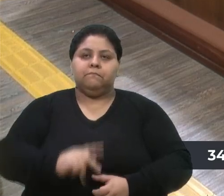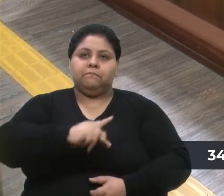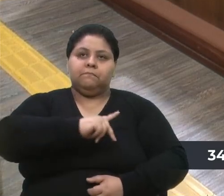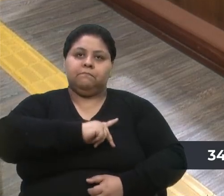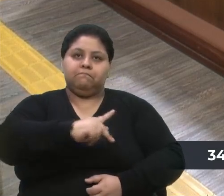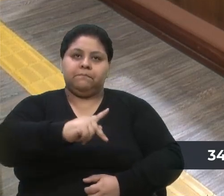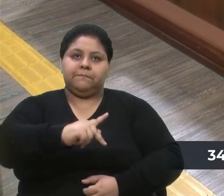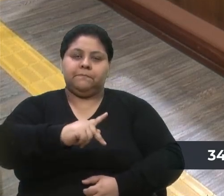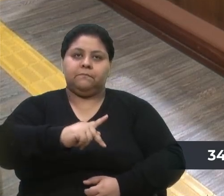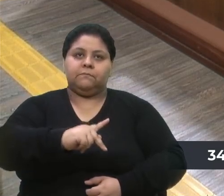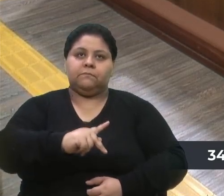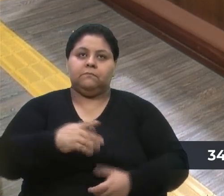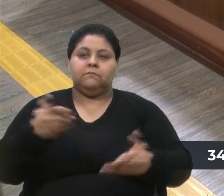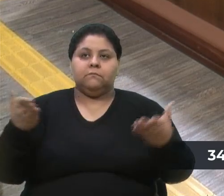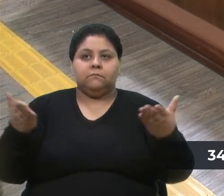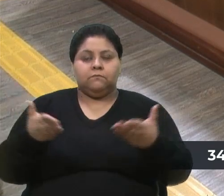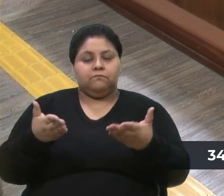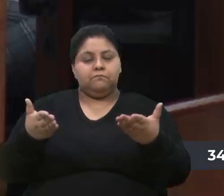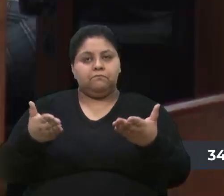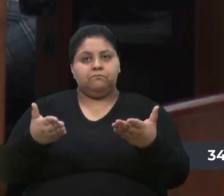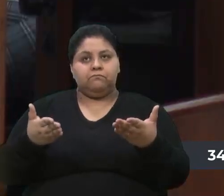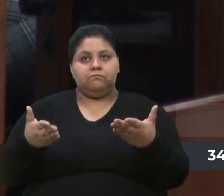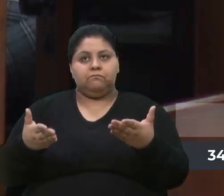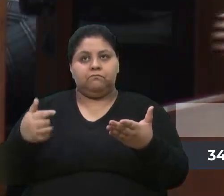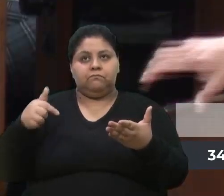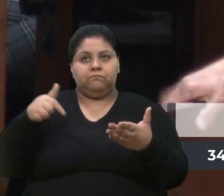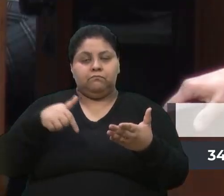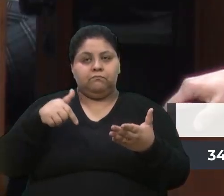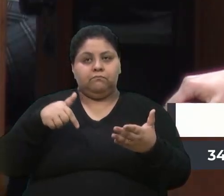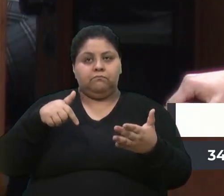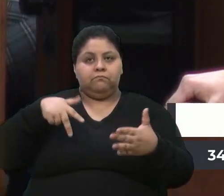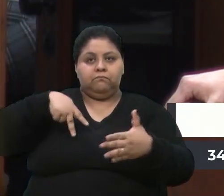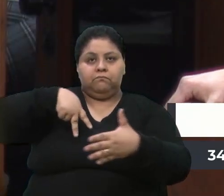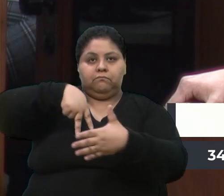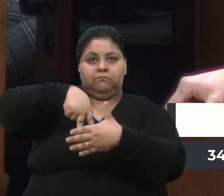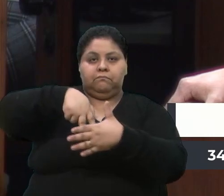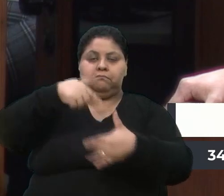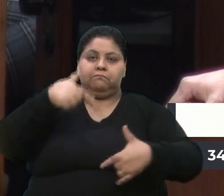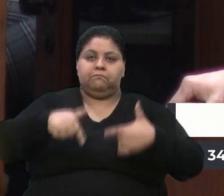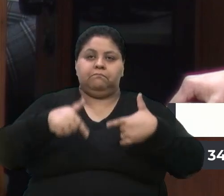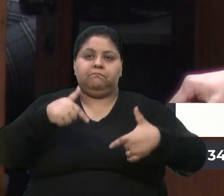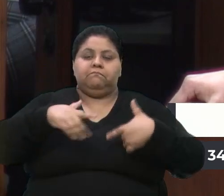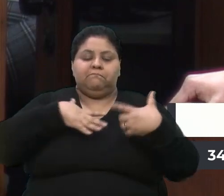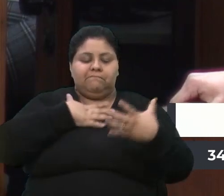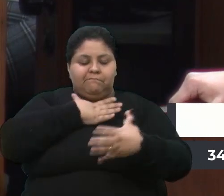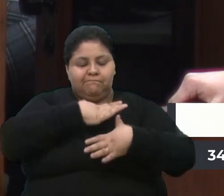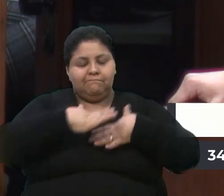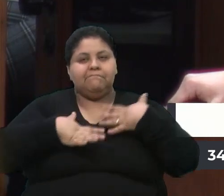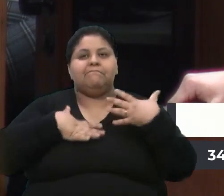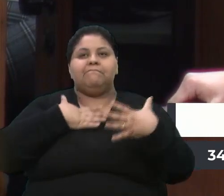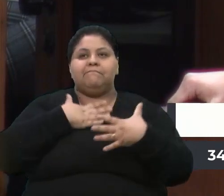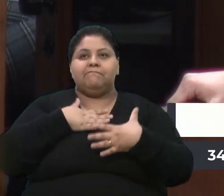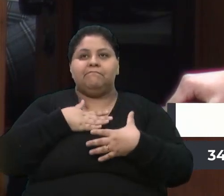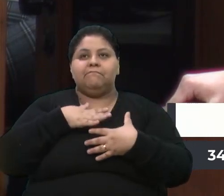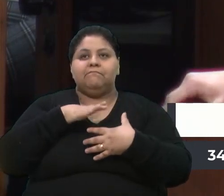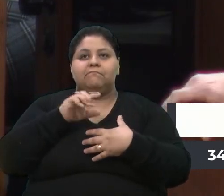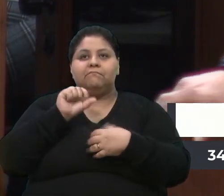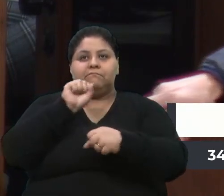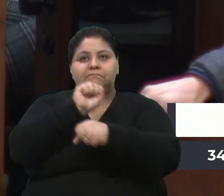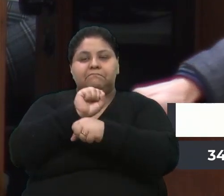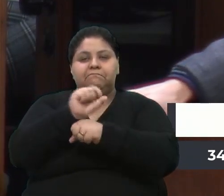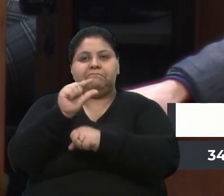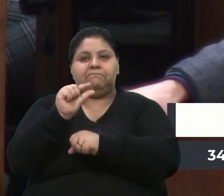Presidente, hoje venho a essa tribuna falar de um trabalho gratificante. Só esperar um pouquinho aí.